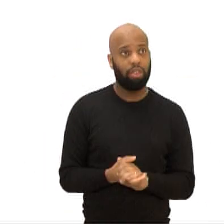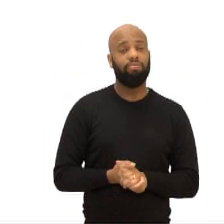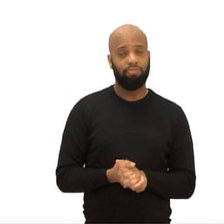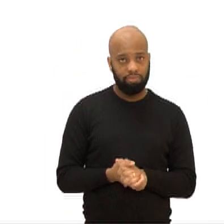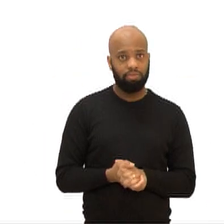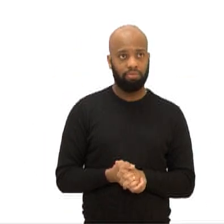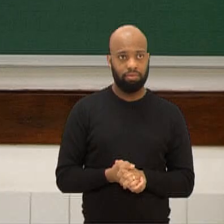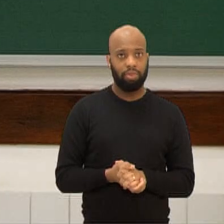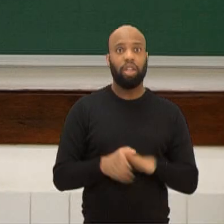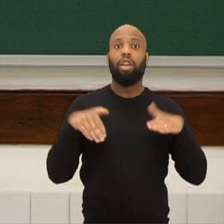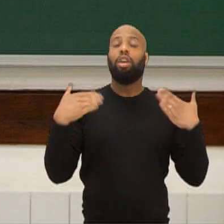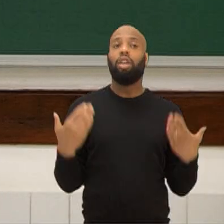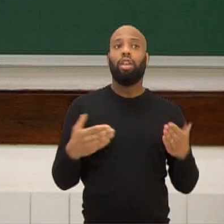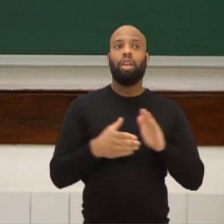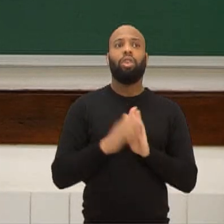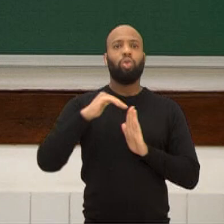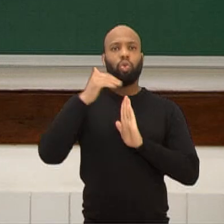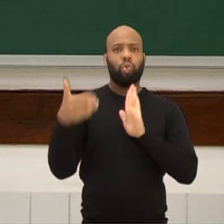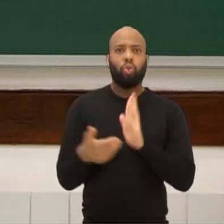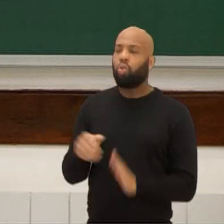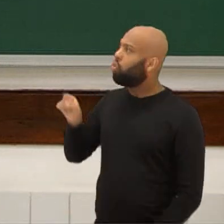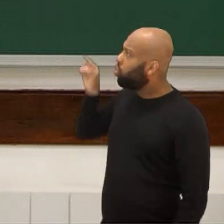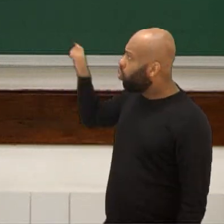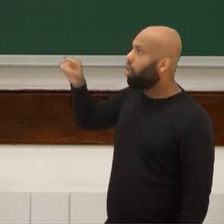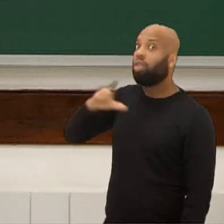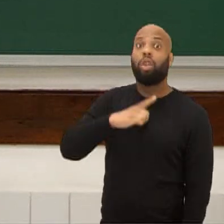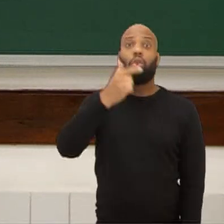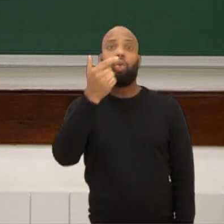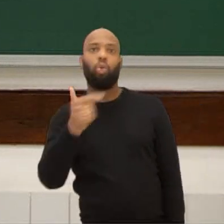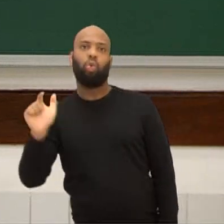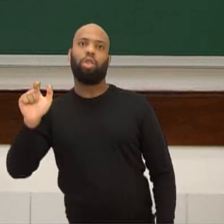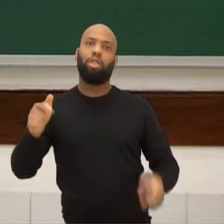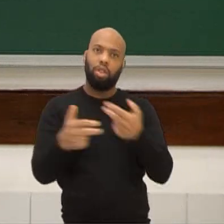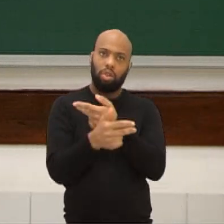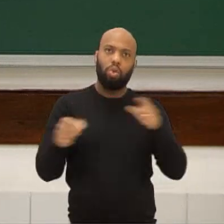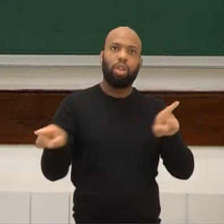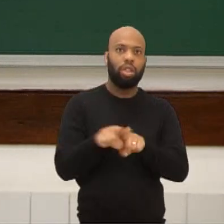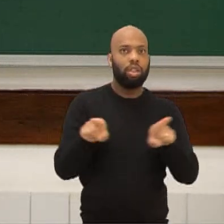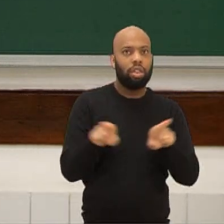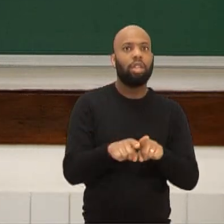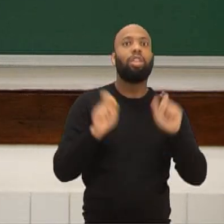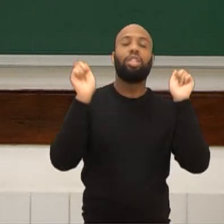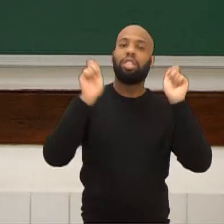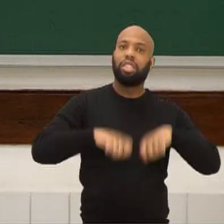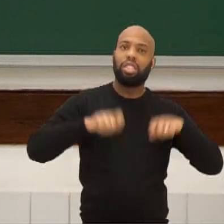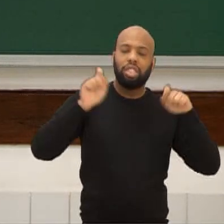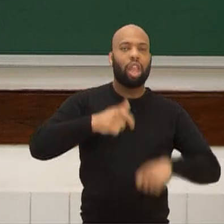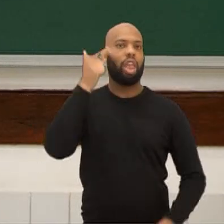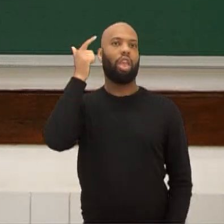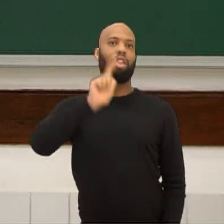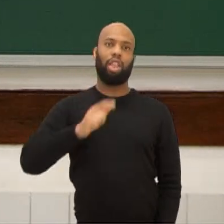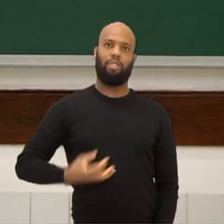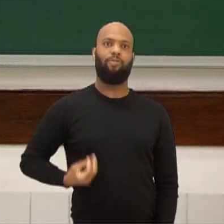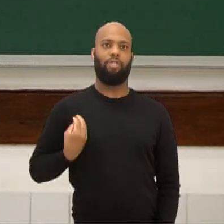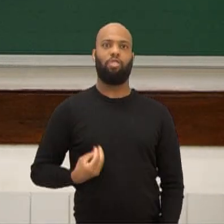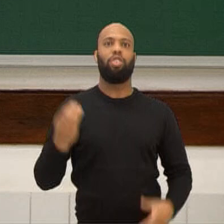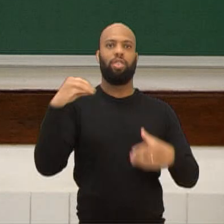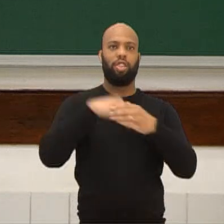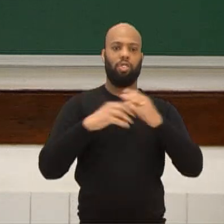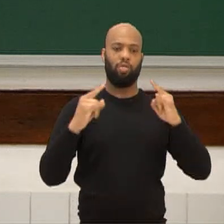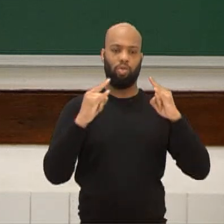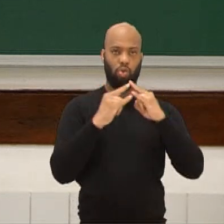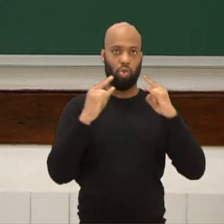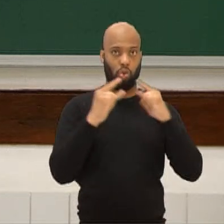Então, tudo isso ainda tem mais coisas que a gente consegue vivenciar na prática de ginástica circense. Sim,